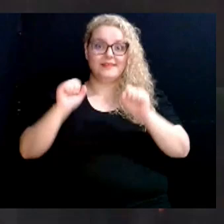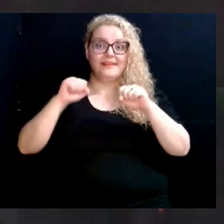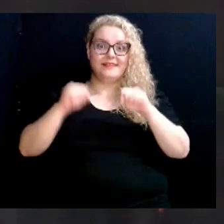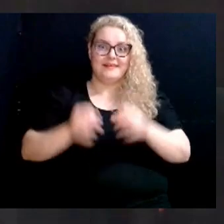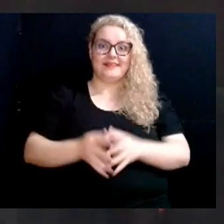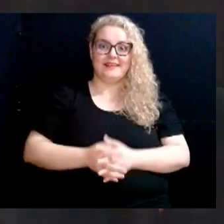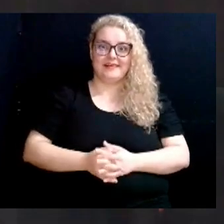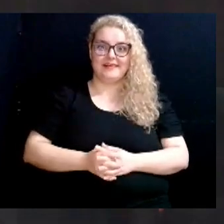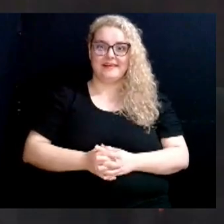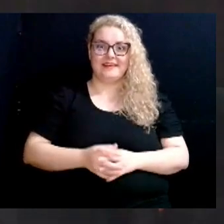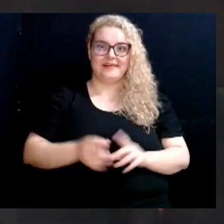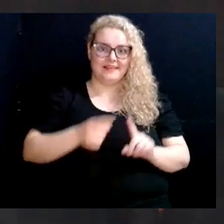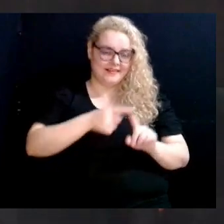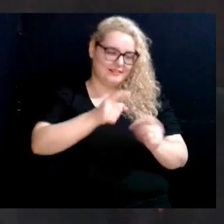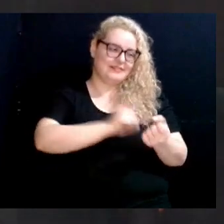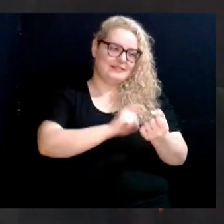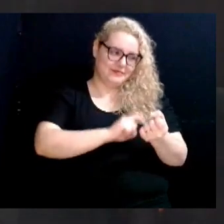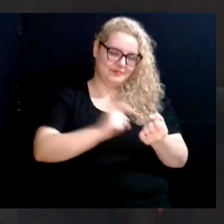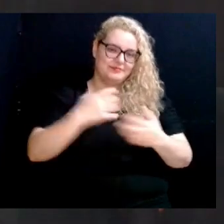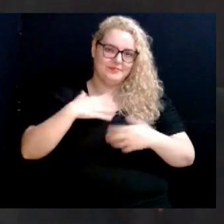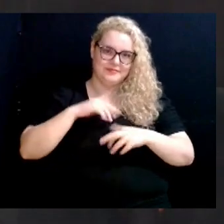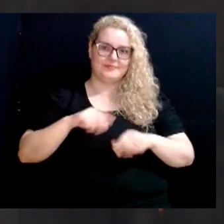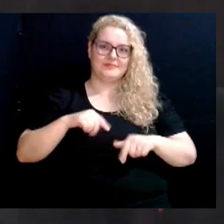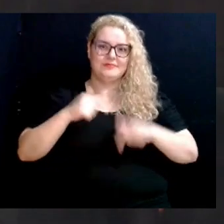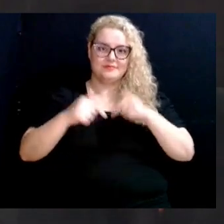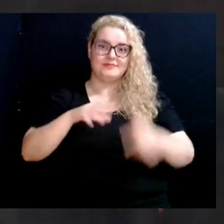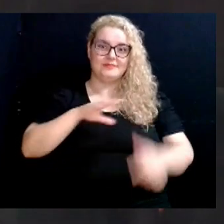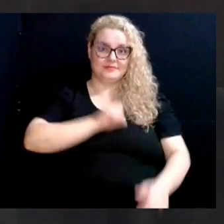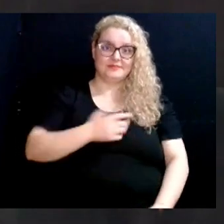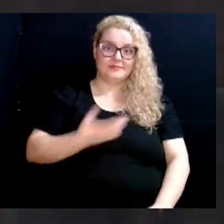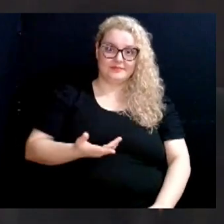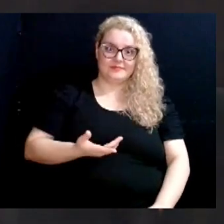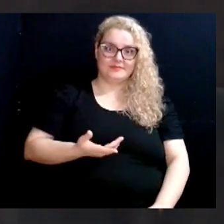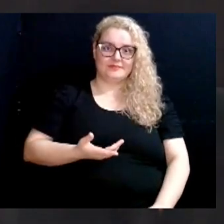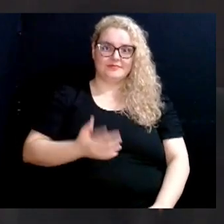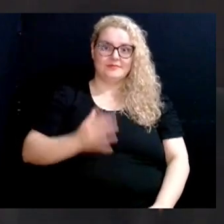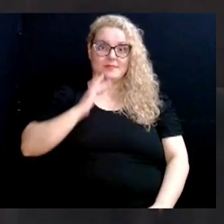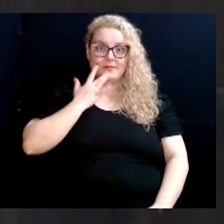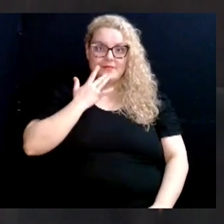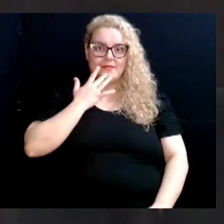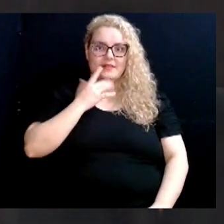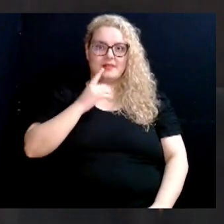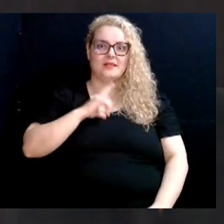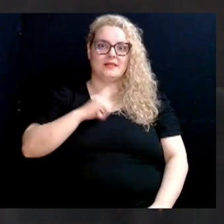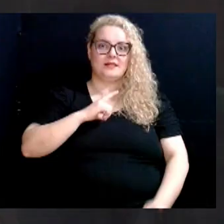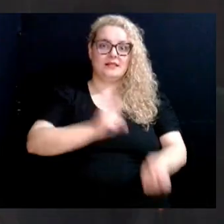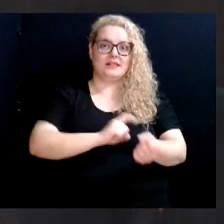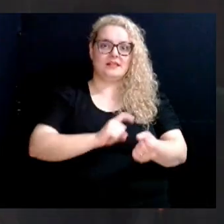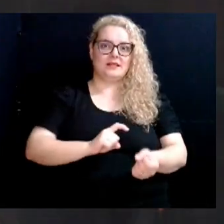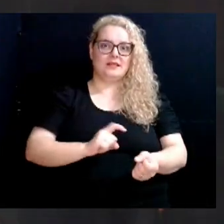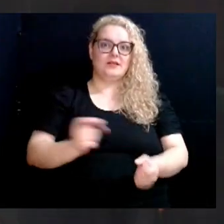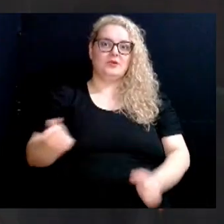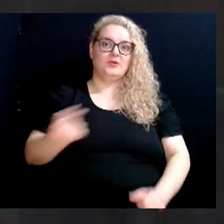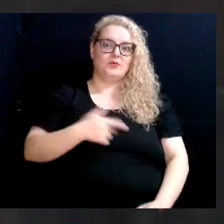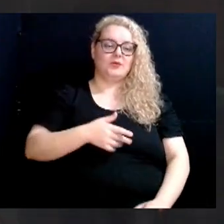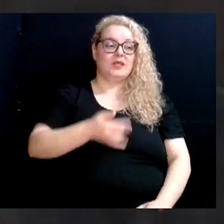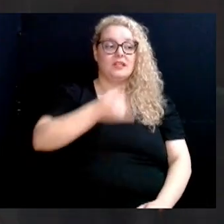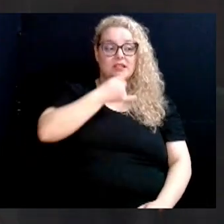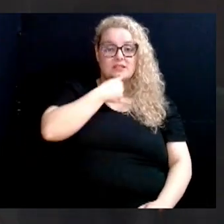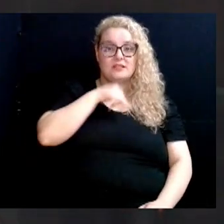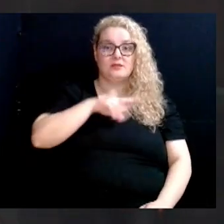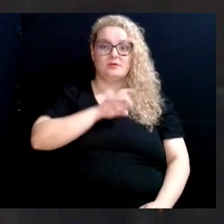a raiva é uma das emoções que eu gosto de trabalhar e eu prefiro que a pessoa tenha raiva do que tristeza ou medo, porque a